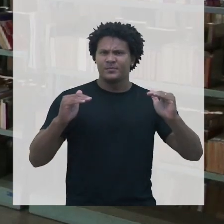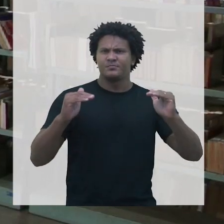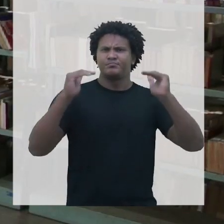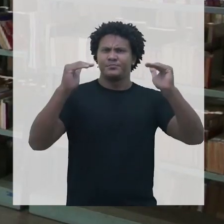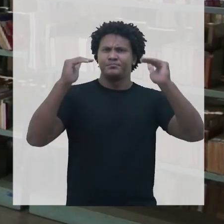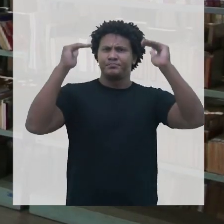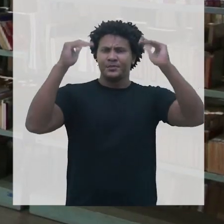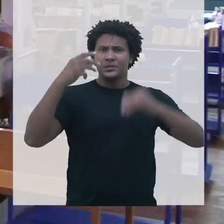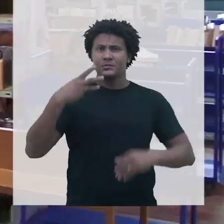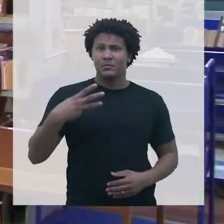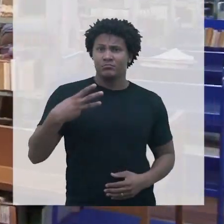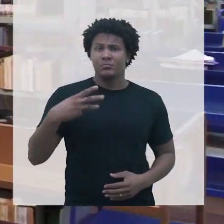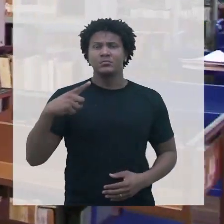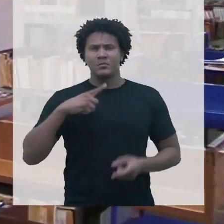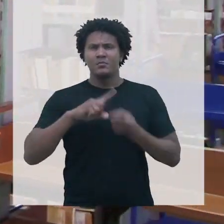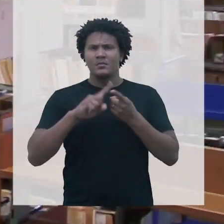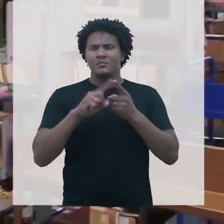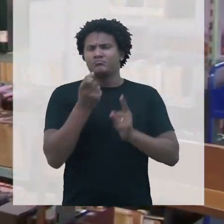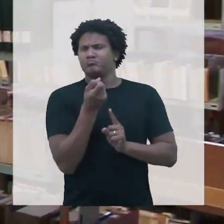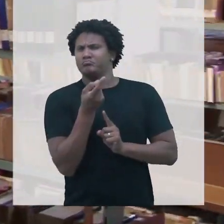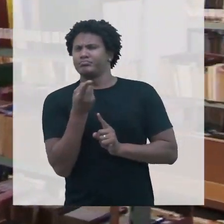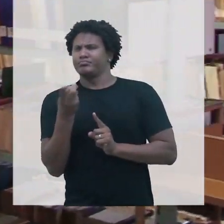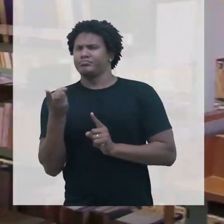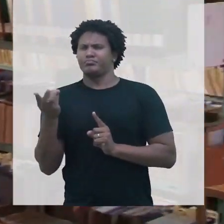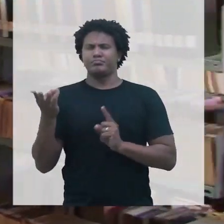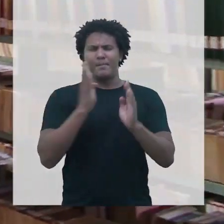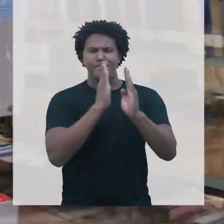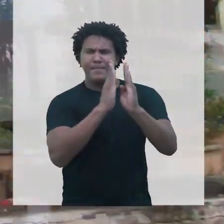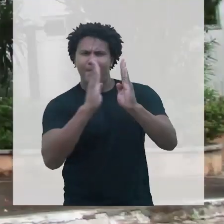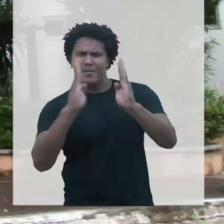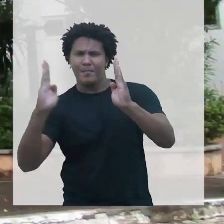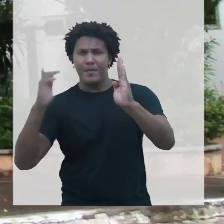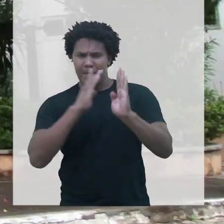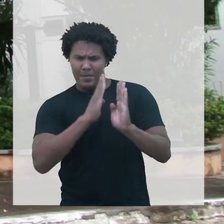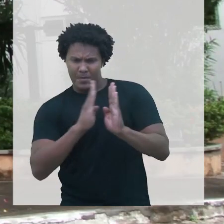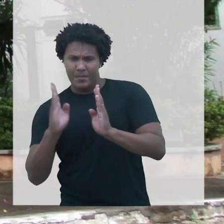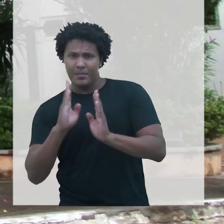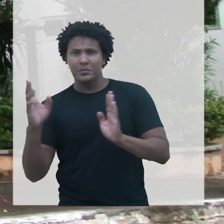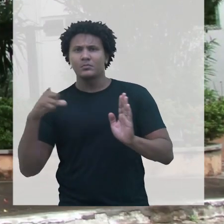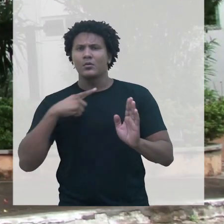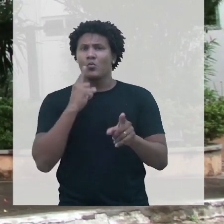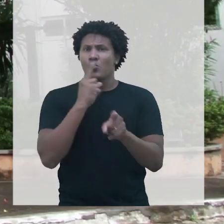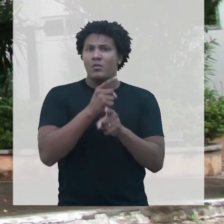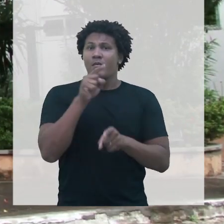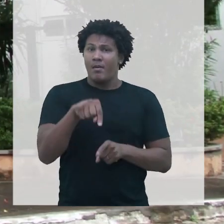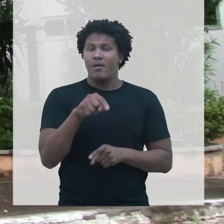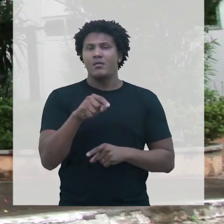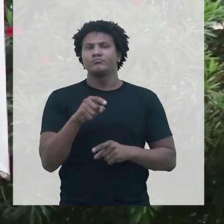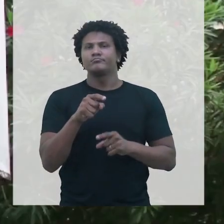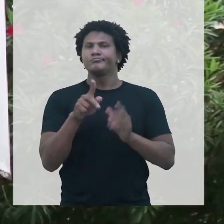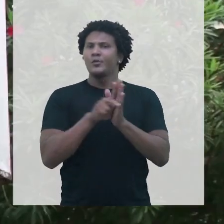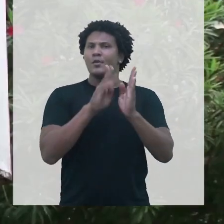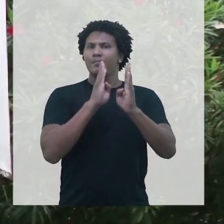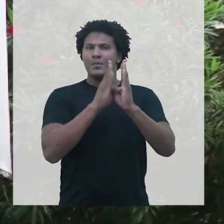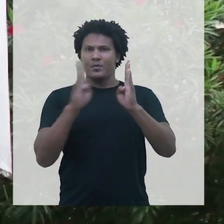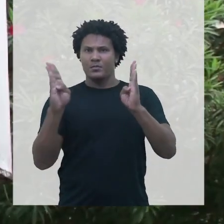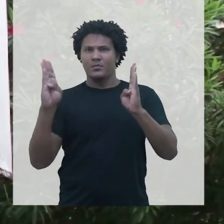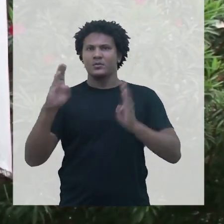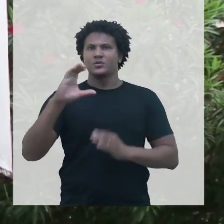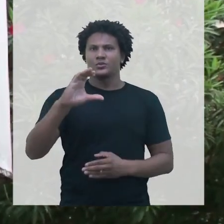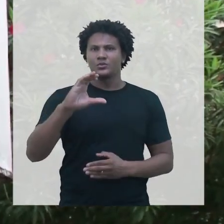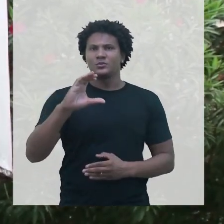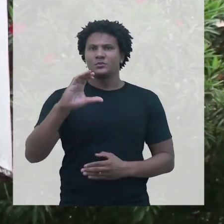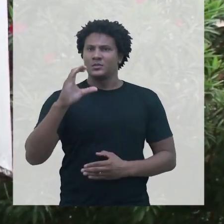6 andares e uma infinidade de acervo para descobrir. Esta é a Biblioteca de Ciências Humanas do campus